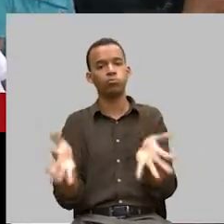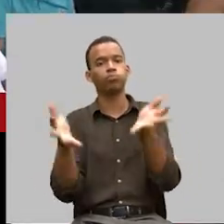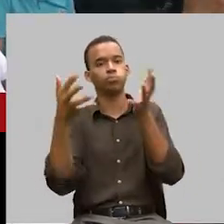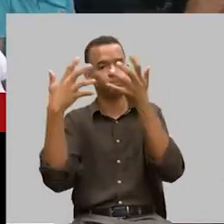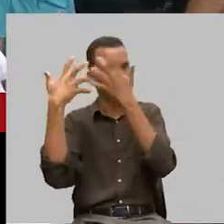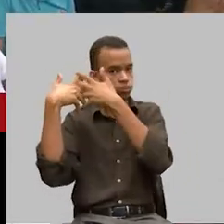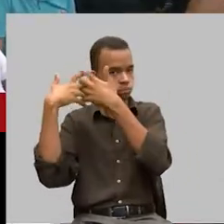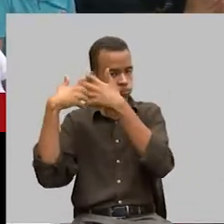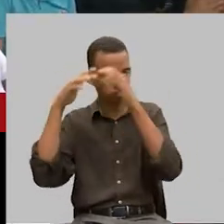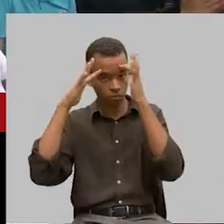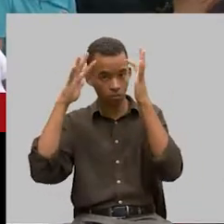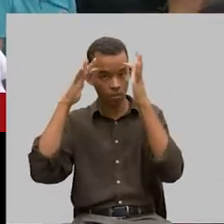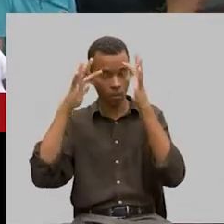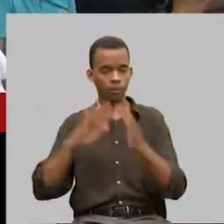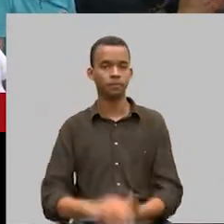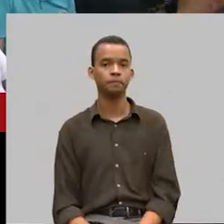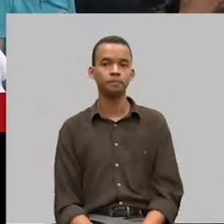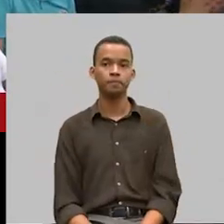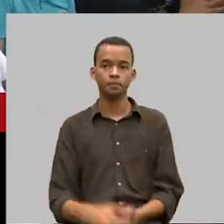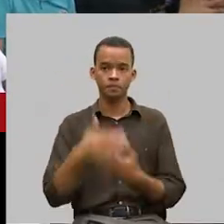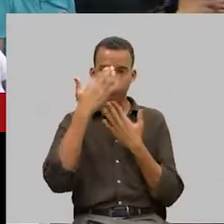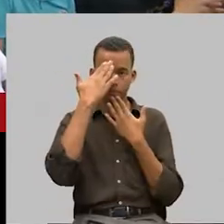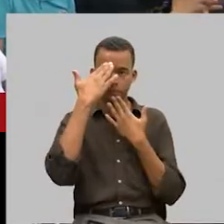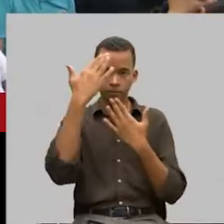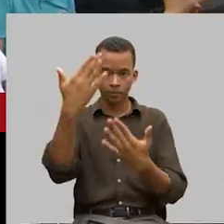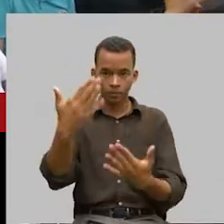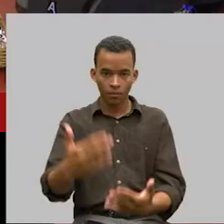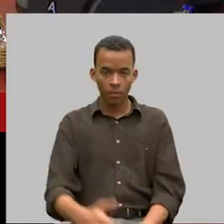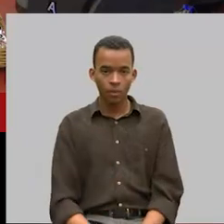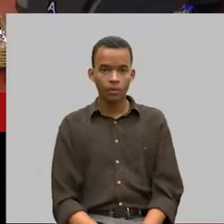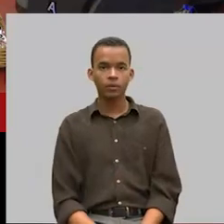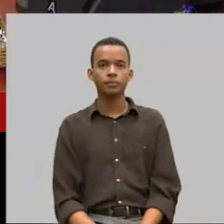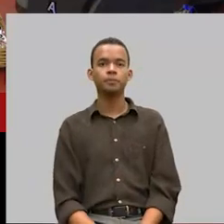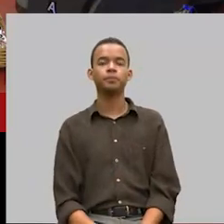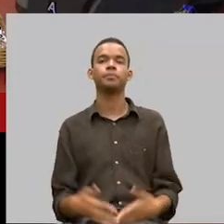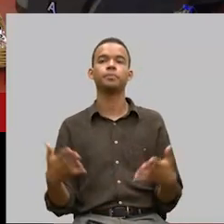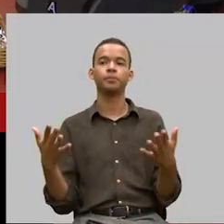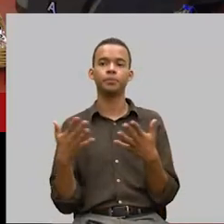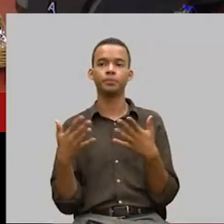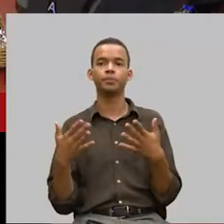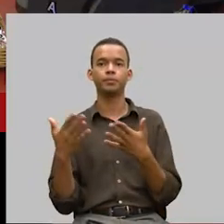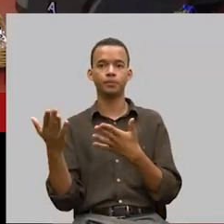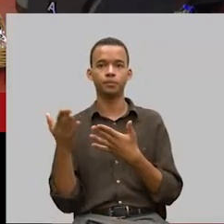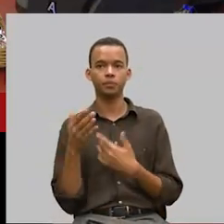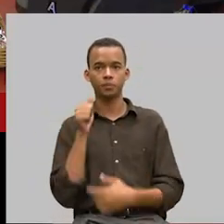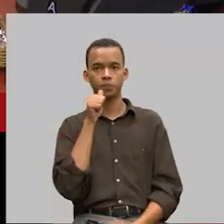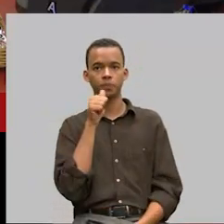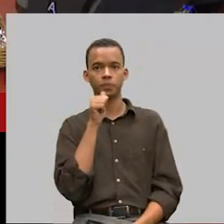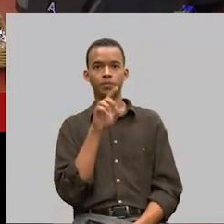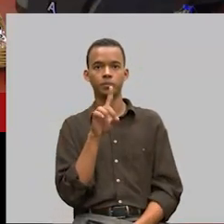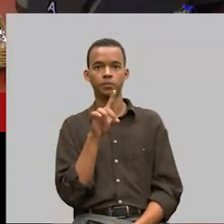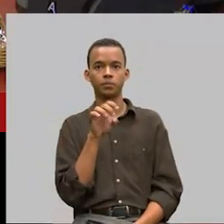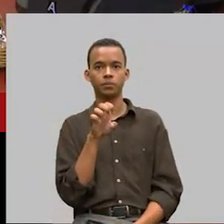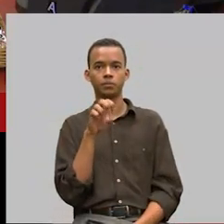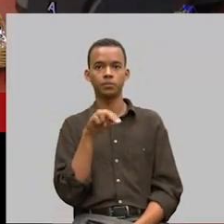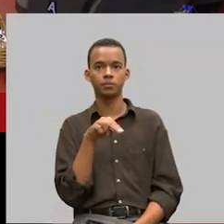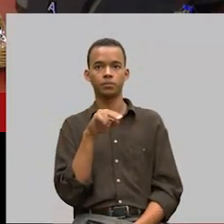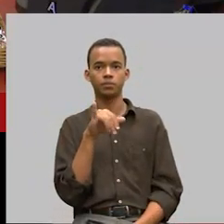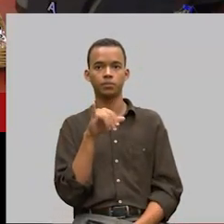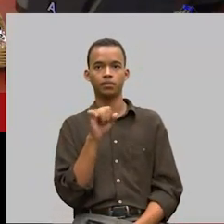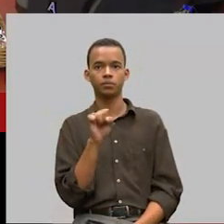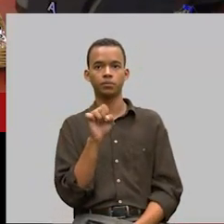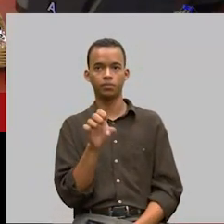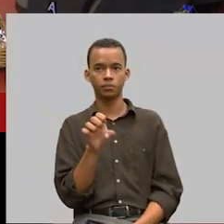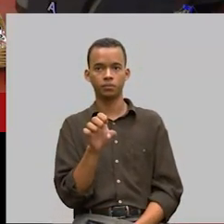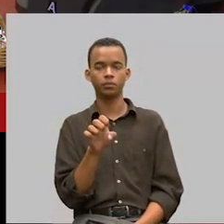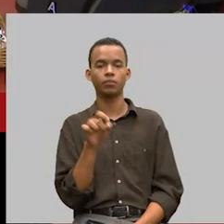obrigado cson teremos agora a participação da Denise de Paula Romano coordenadora geral sindicato